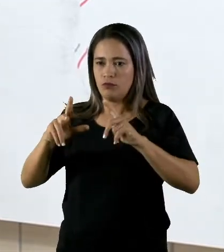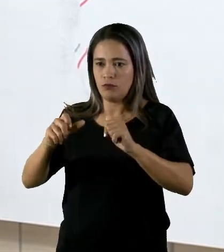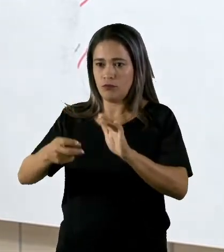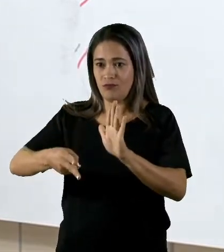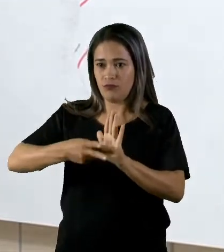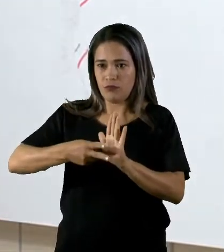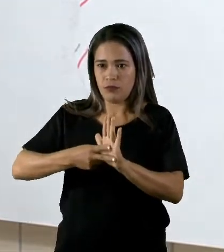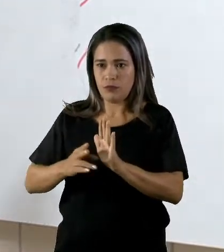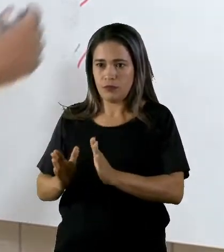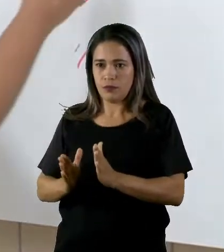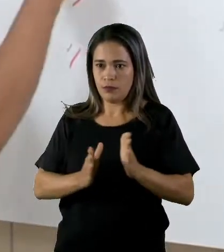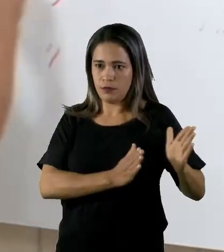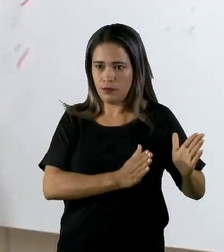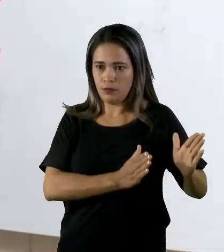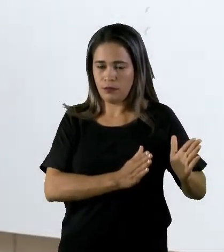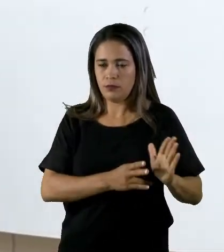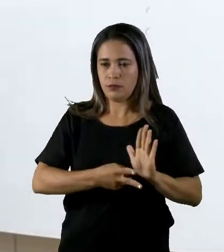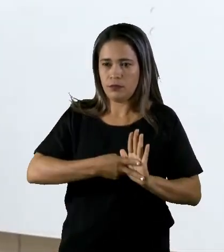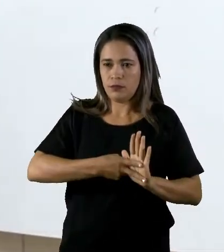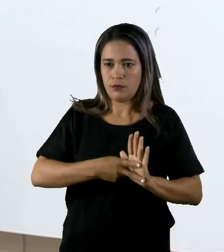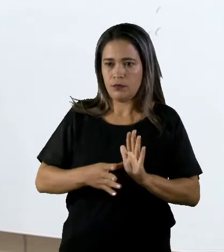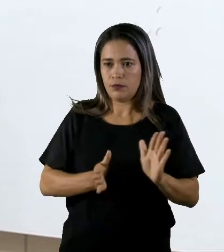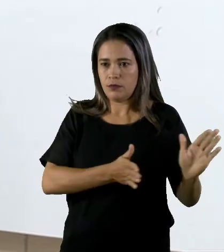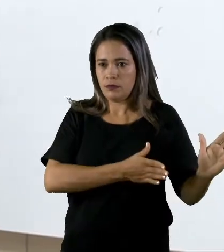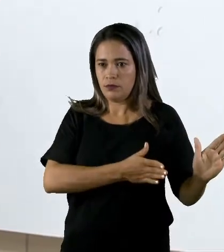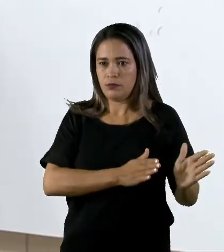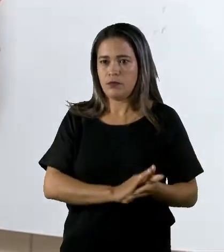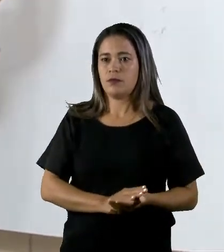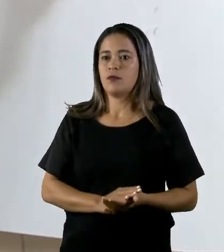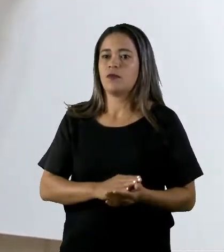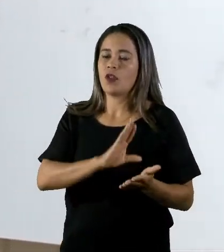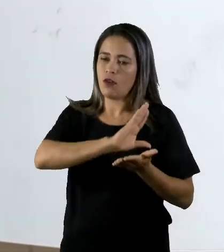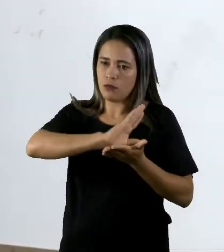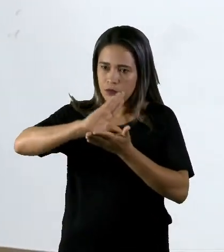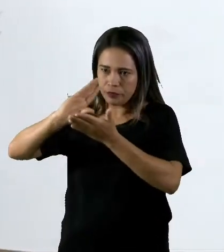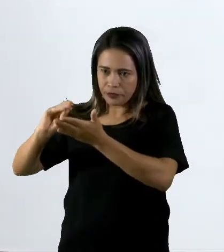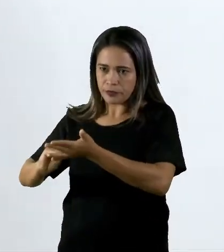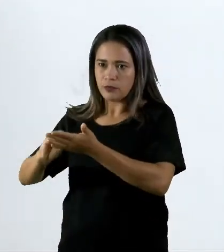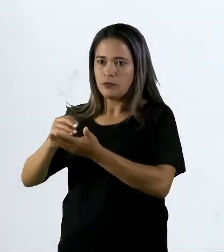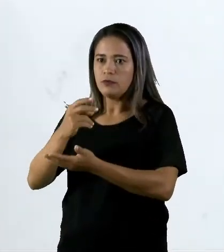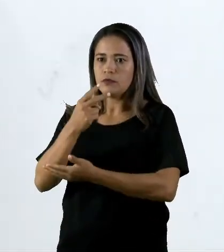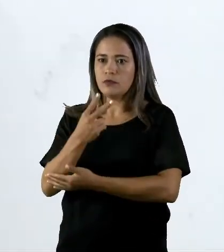fazer aqui. Então, vou repetir o 2x ao quadrado,